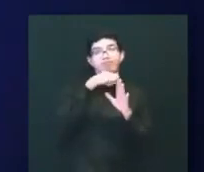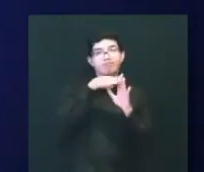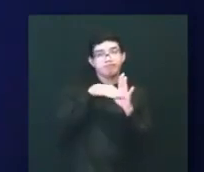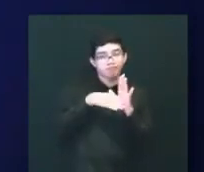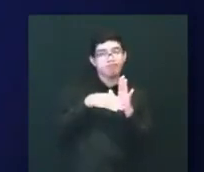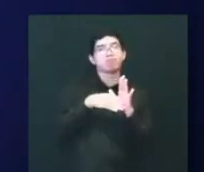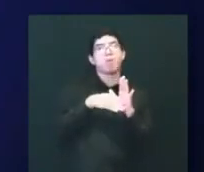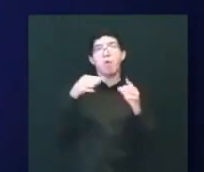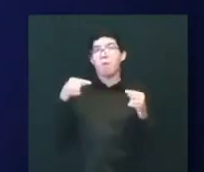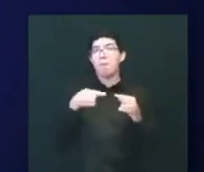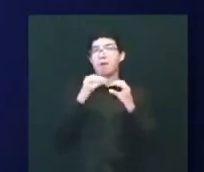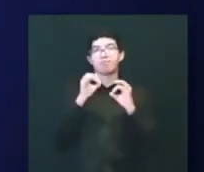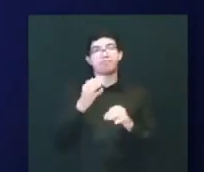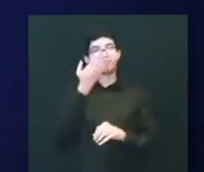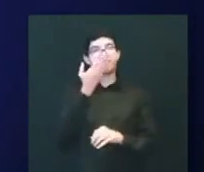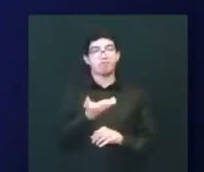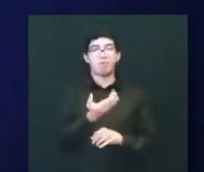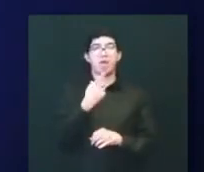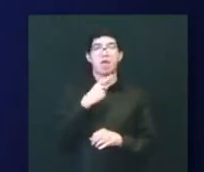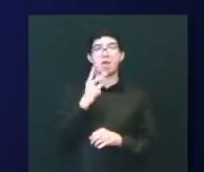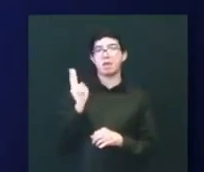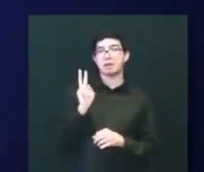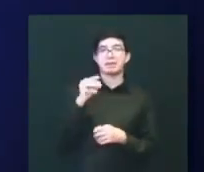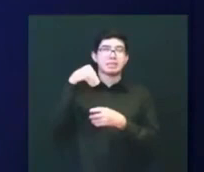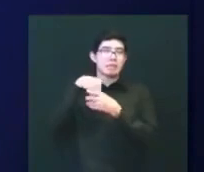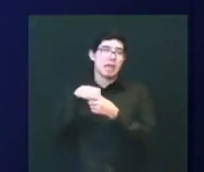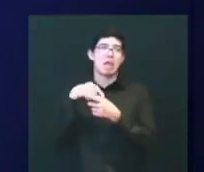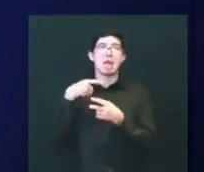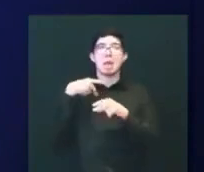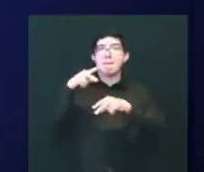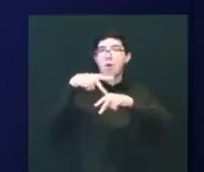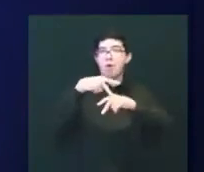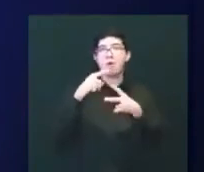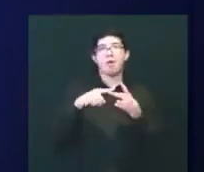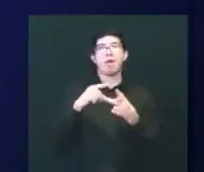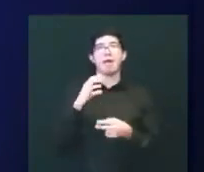esses suplementos, eles são completos. Ele tem proteína, tem carboidrato, tem